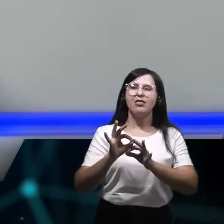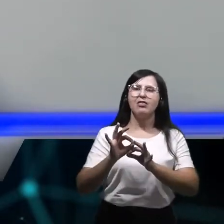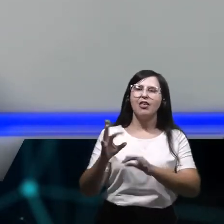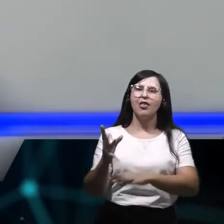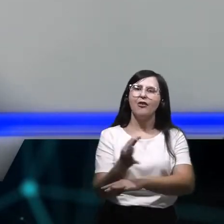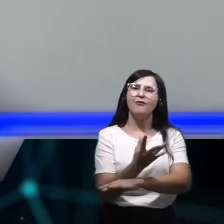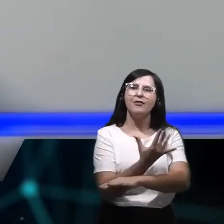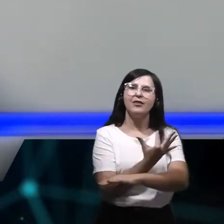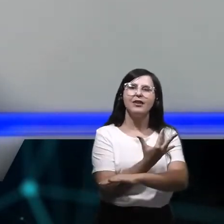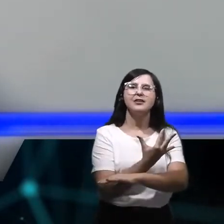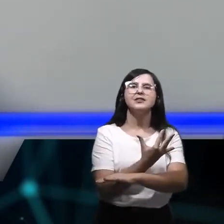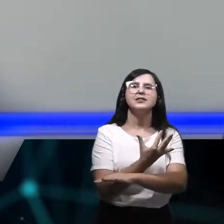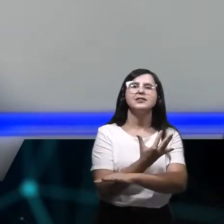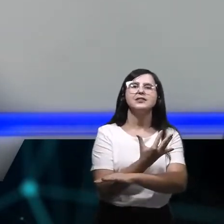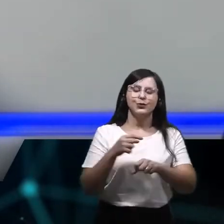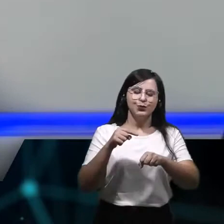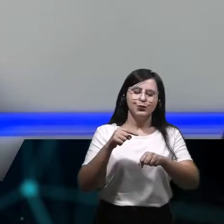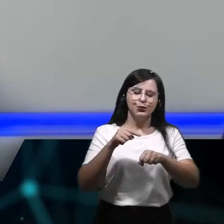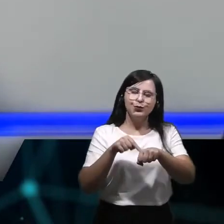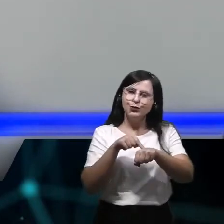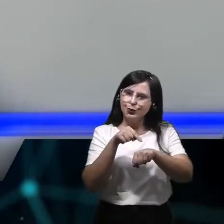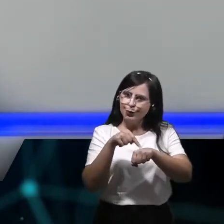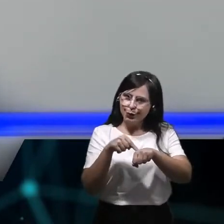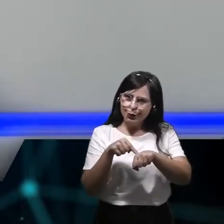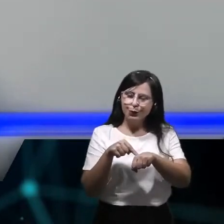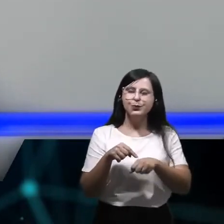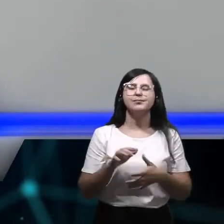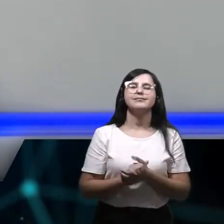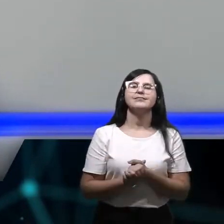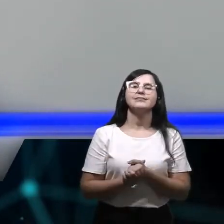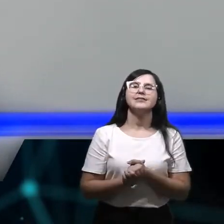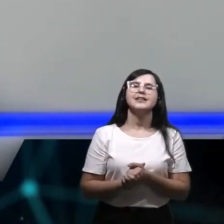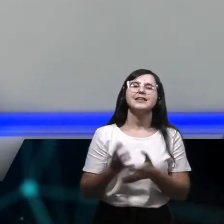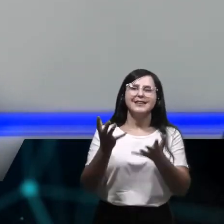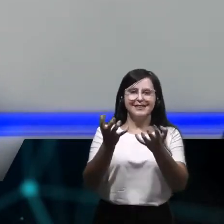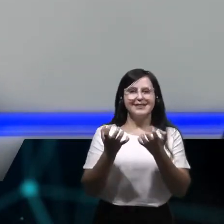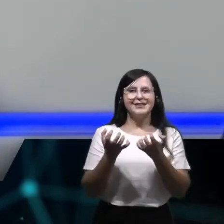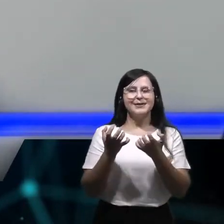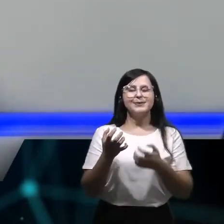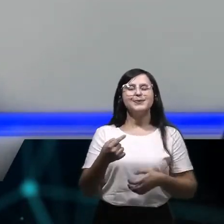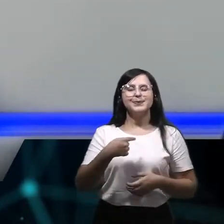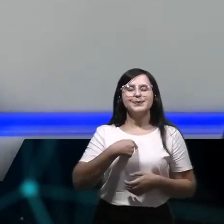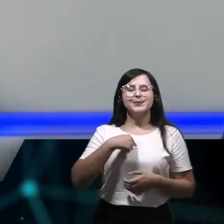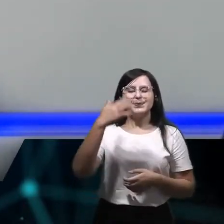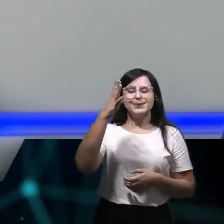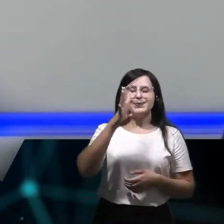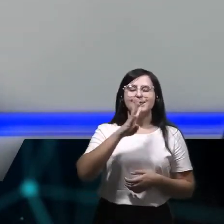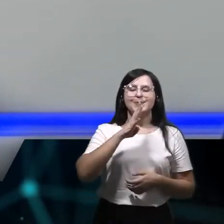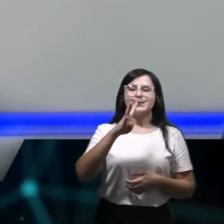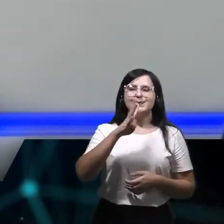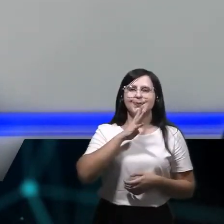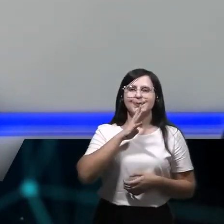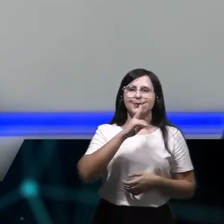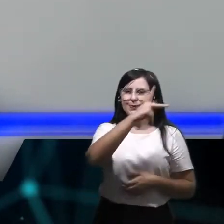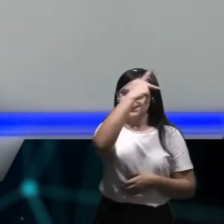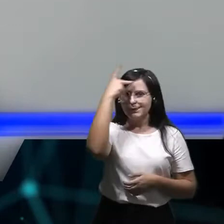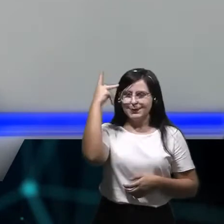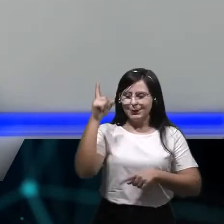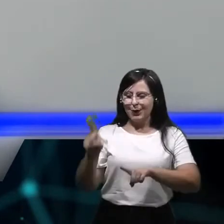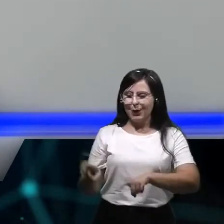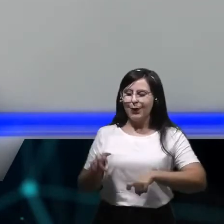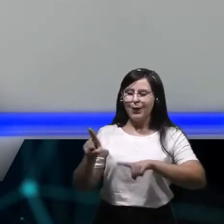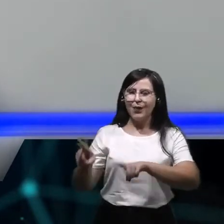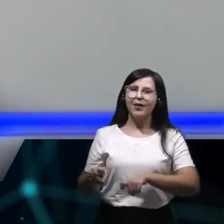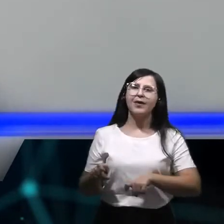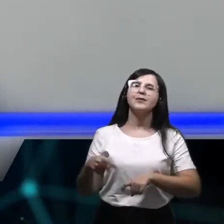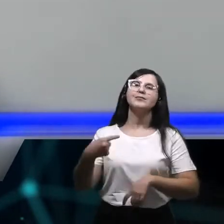Temos plantação de morango. Bom, Rubinho sabe o que é o homem do campo, o Rubinho sabe o que é o pessoal dos